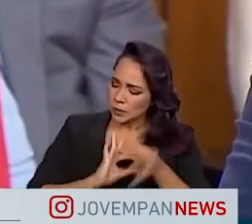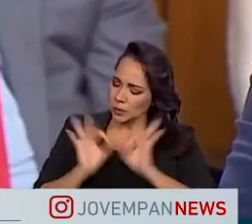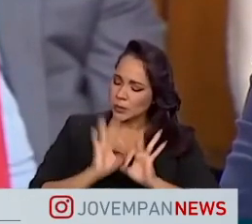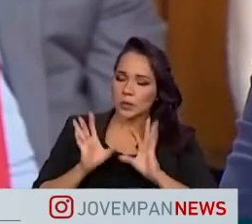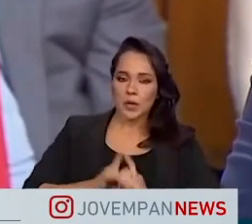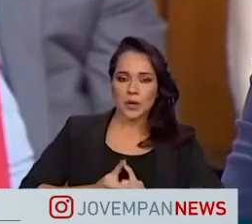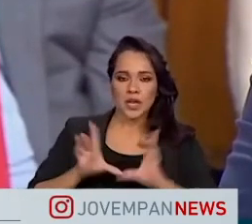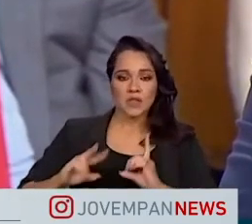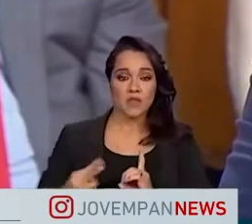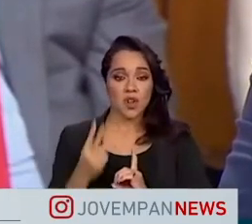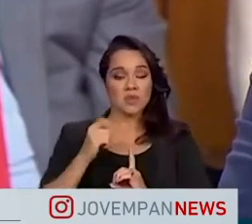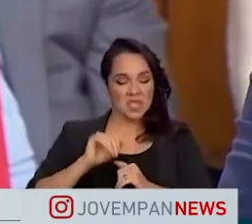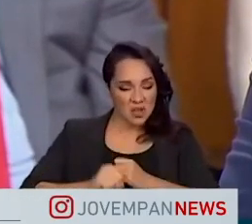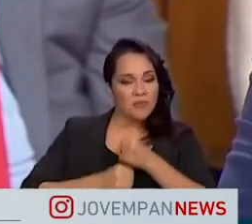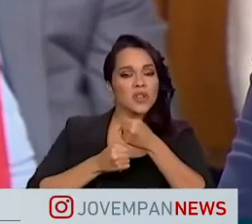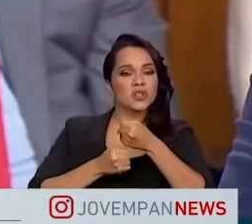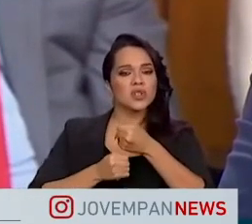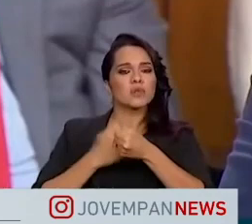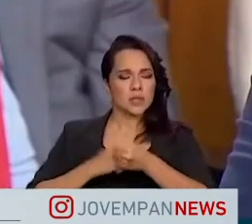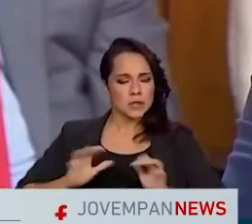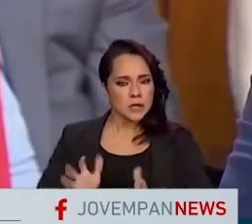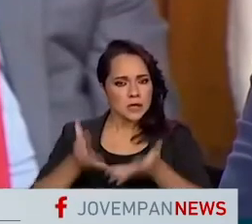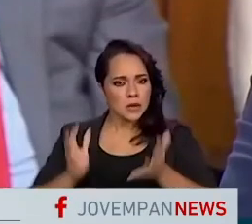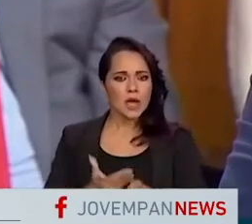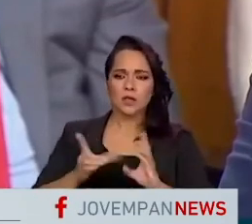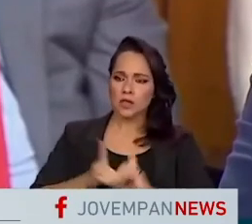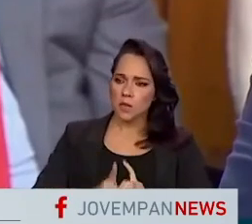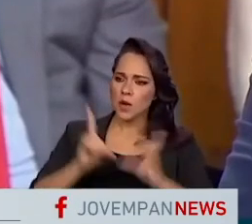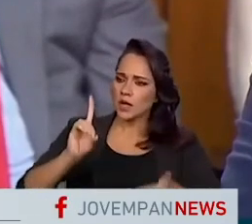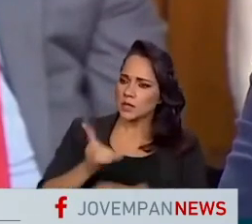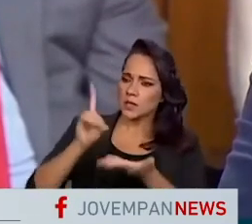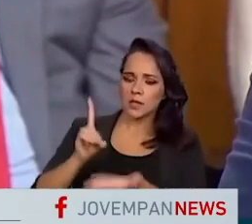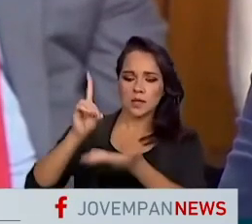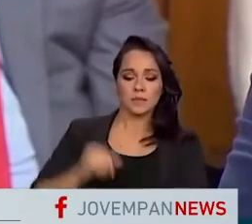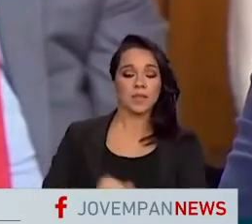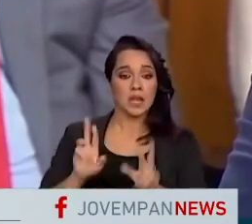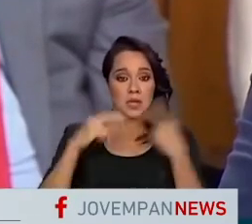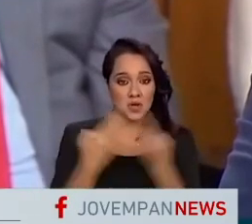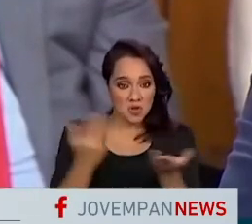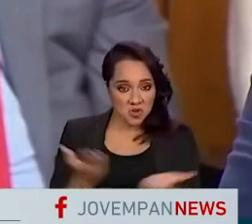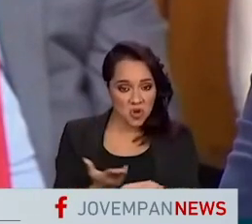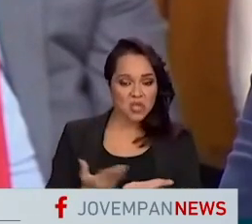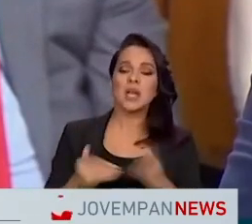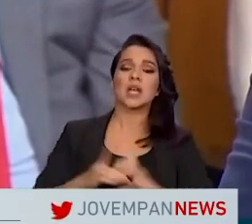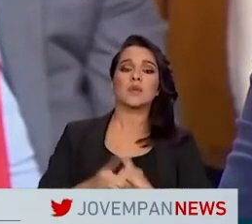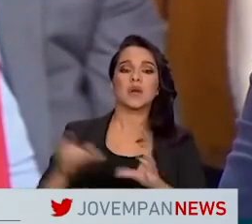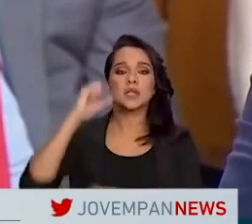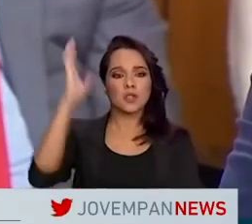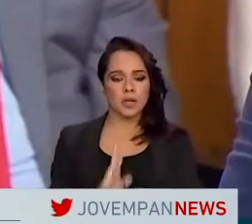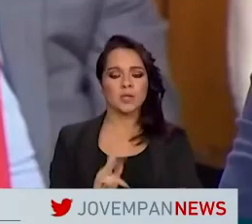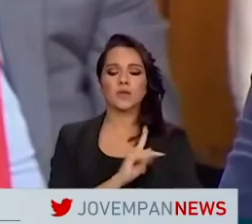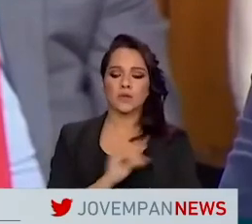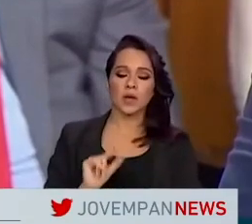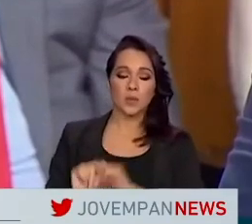que tem que ser defendido, tem que ser exaltado. E essa reunião de hoje significa que a democracia brasileira vai se